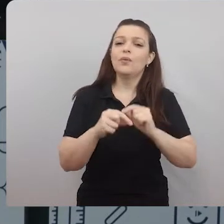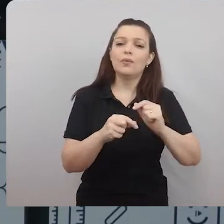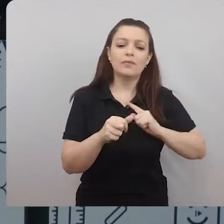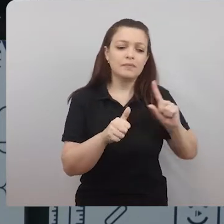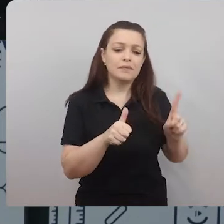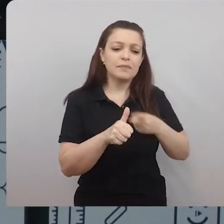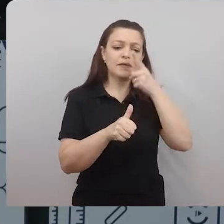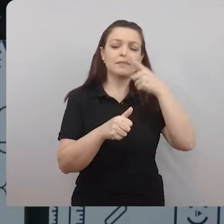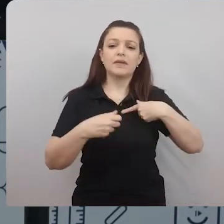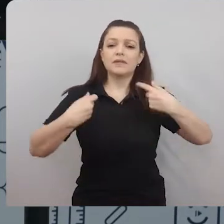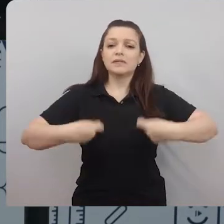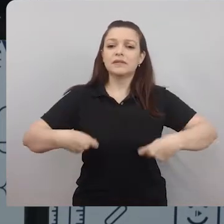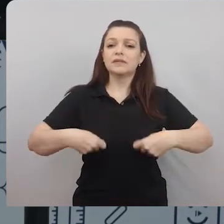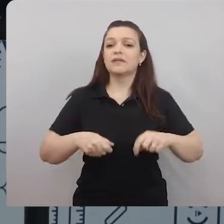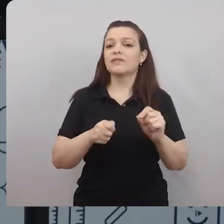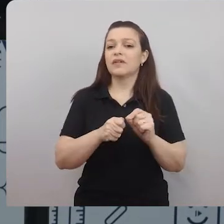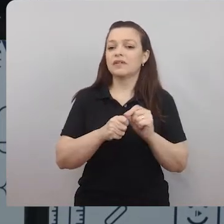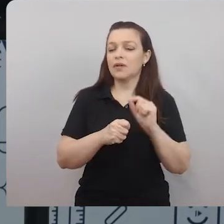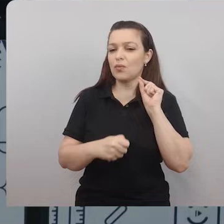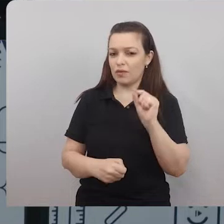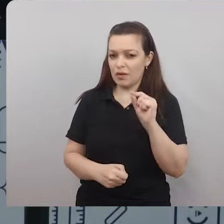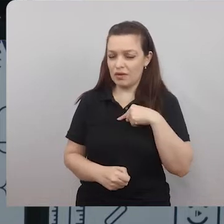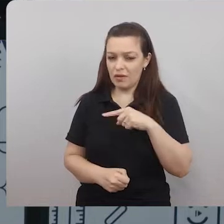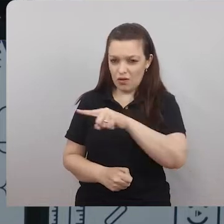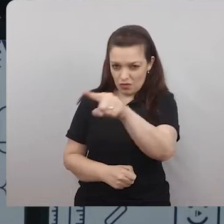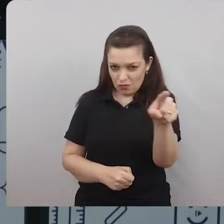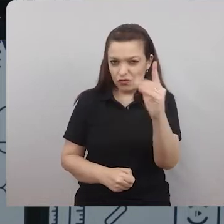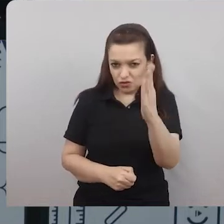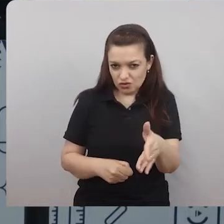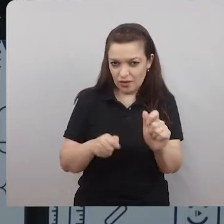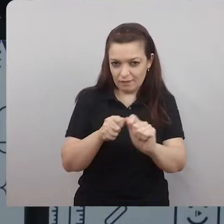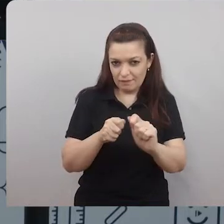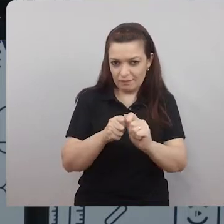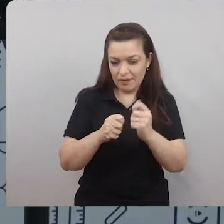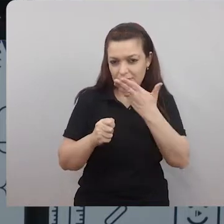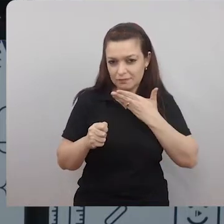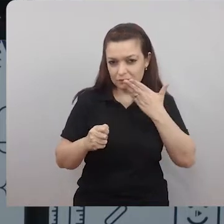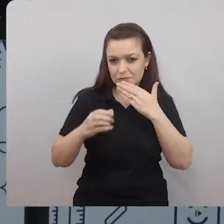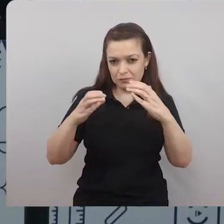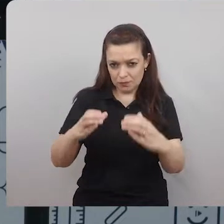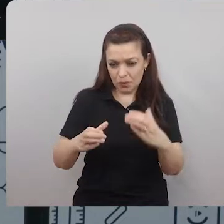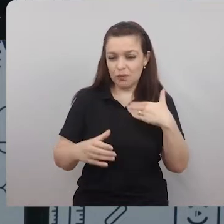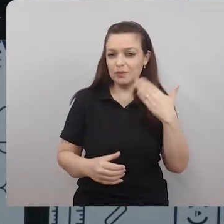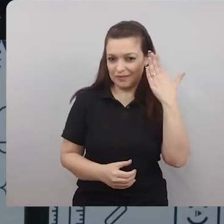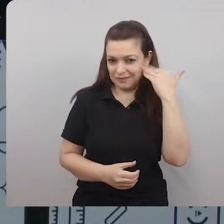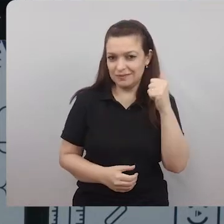fazer primeiro? Vocês já fizeram um bolo aí na casa de vocês?